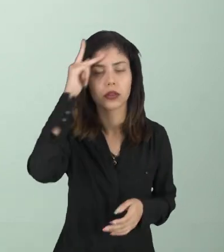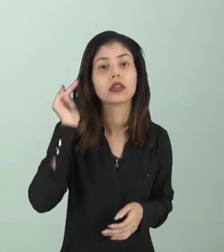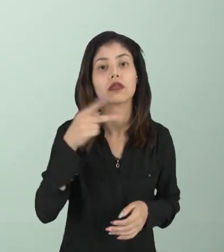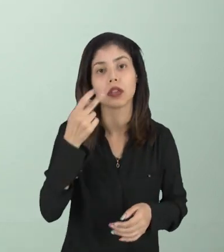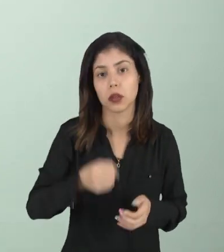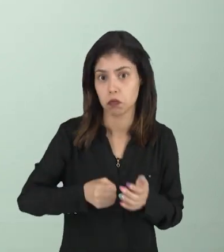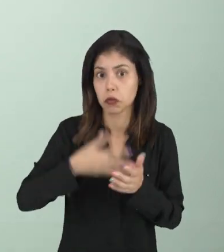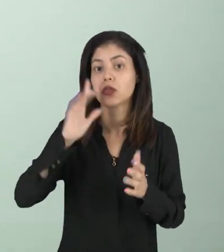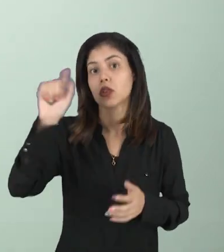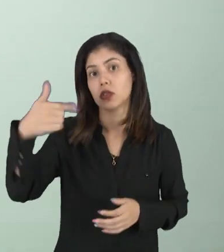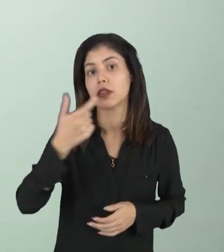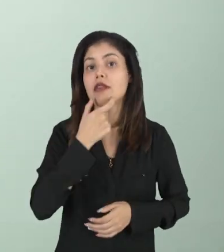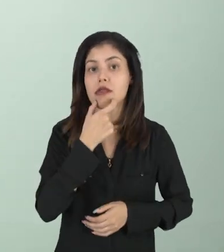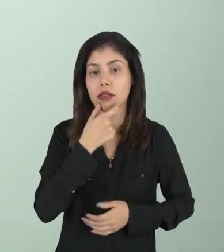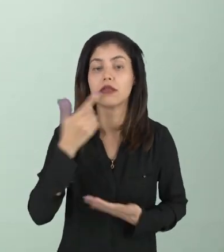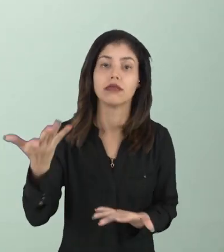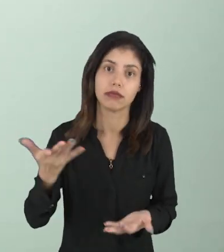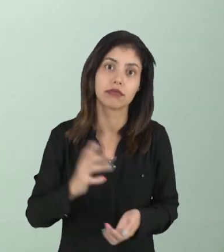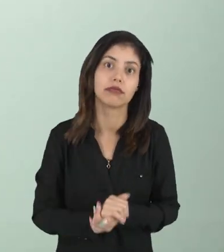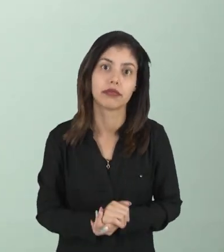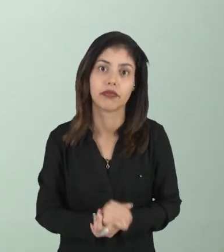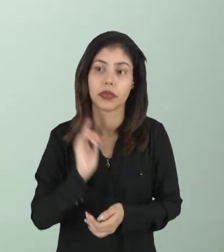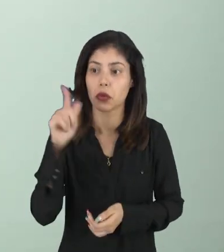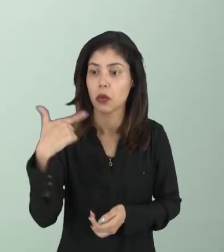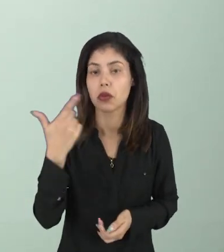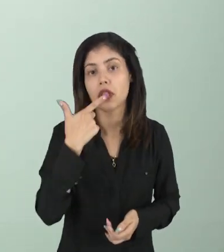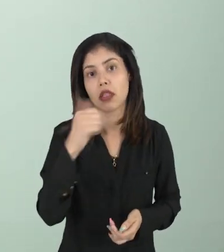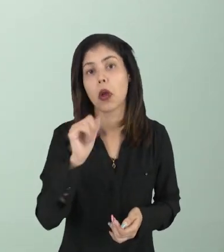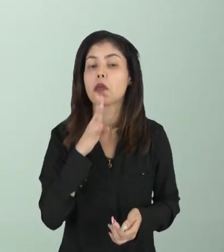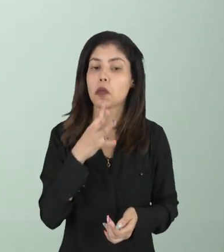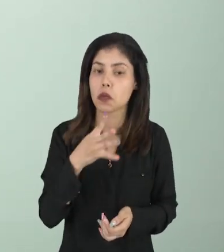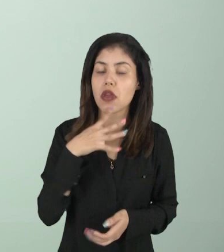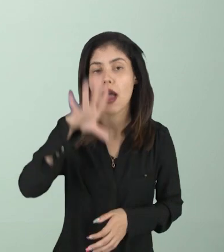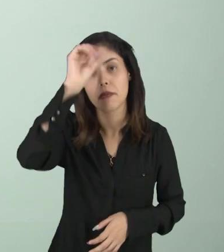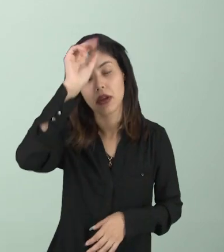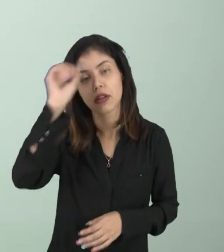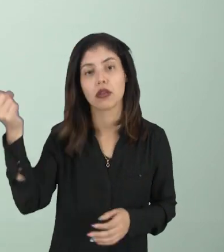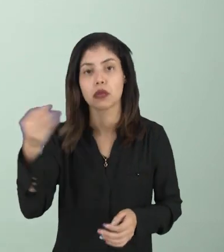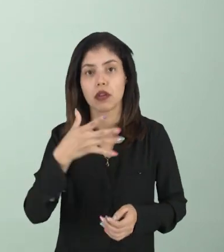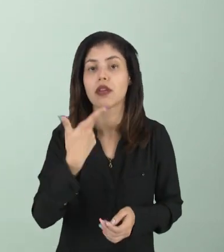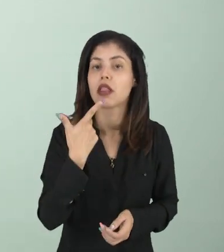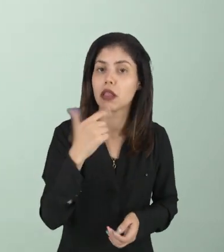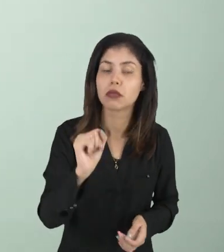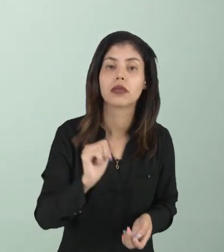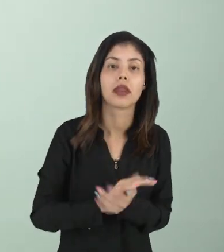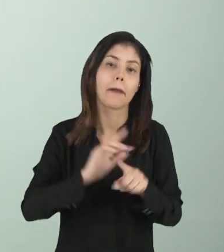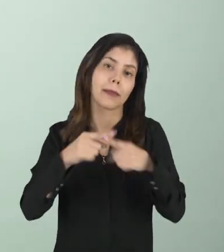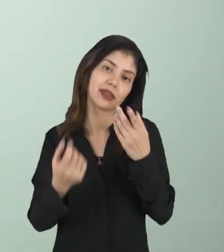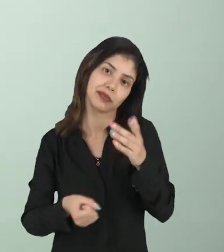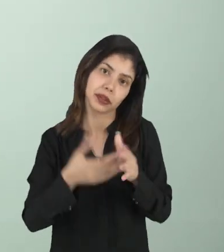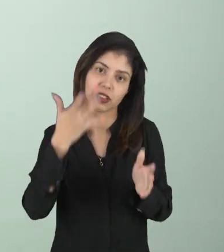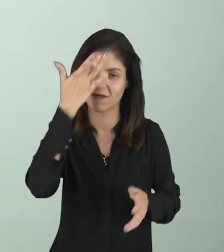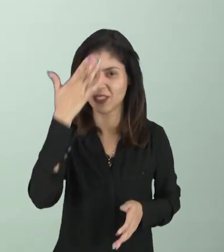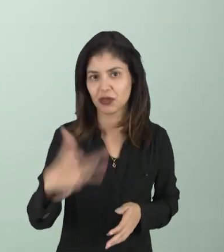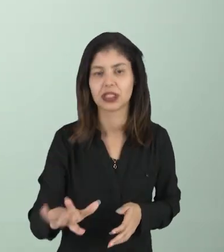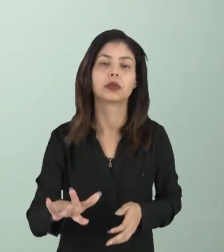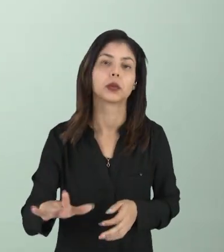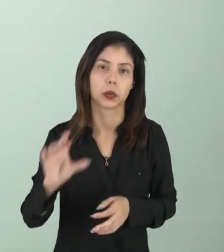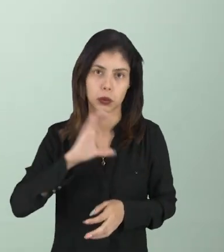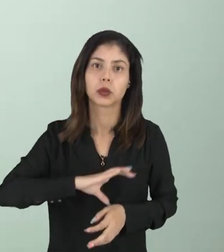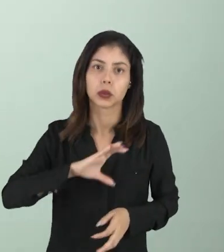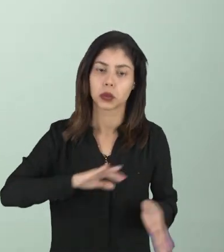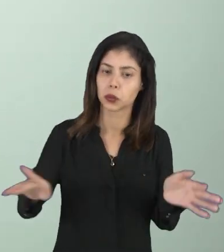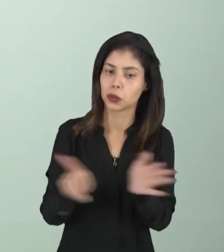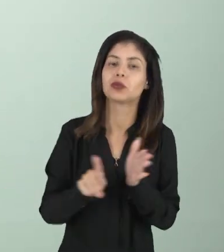falam fluentemente outras línguas, querem conhecer outras línguas, aprender novas línguas, mas muitas vezes não dominam